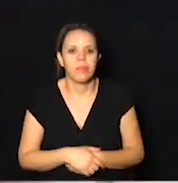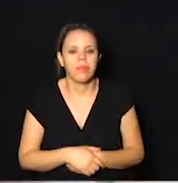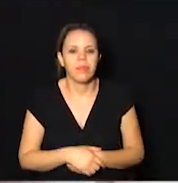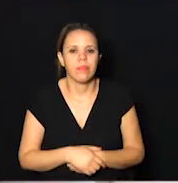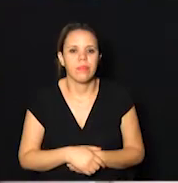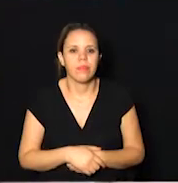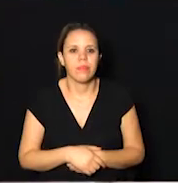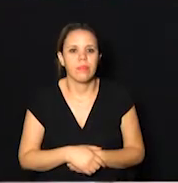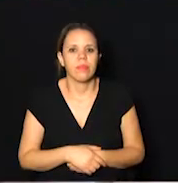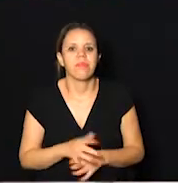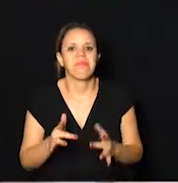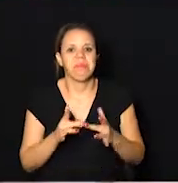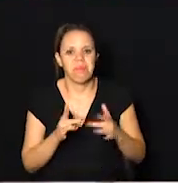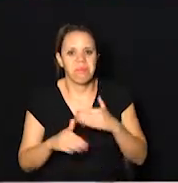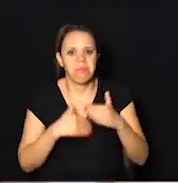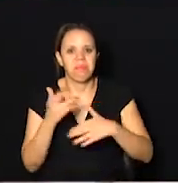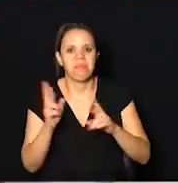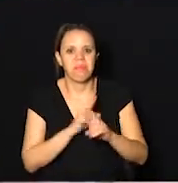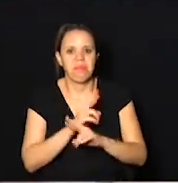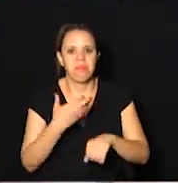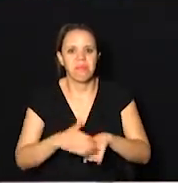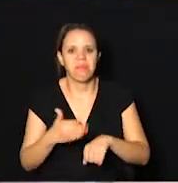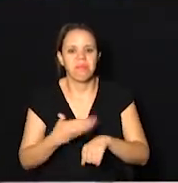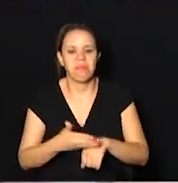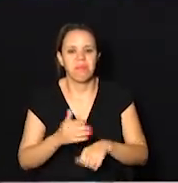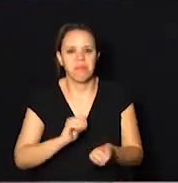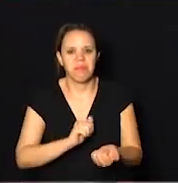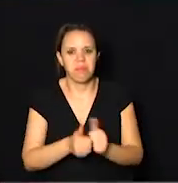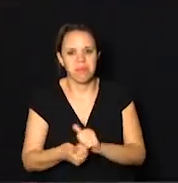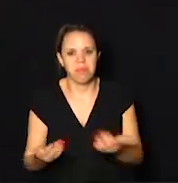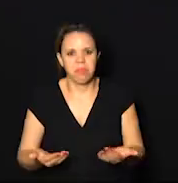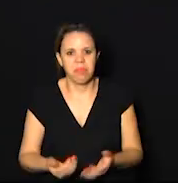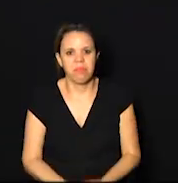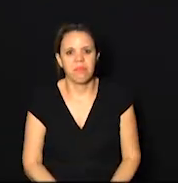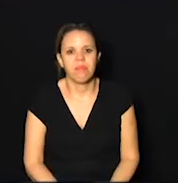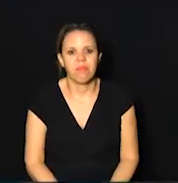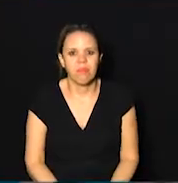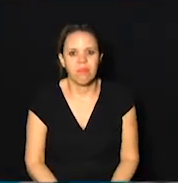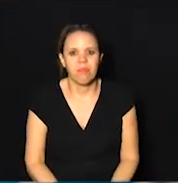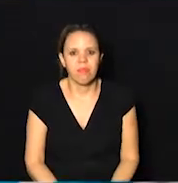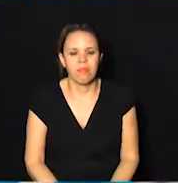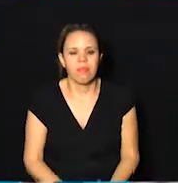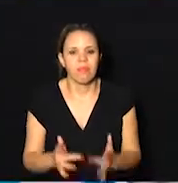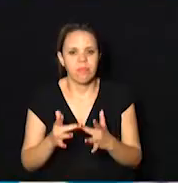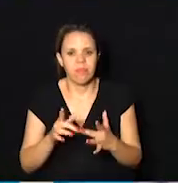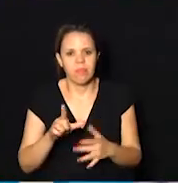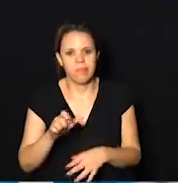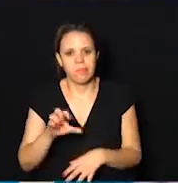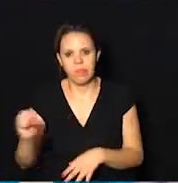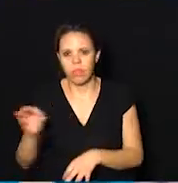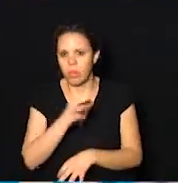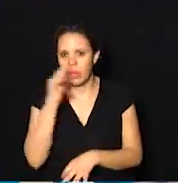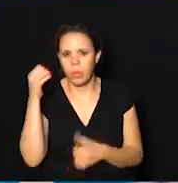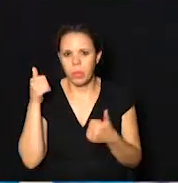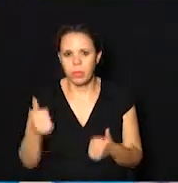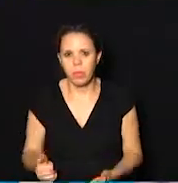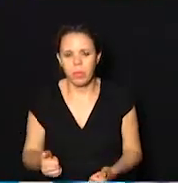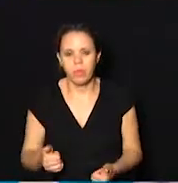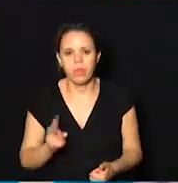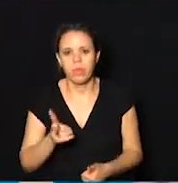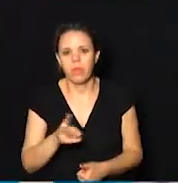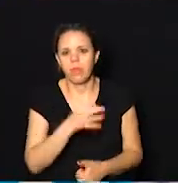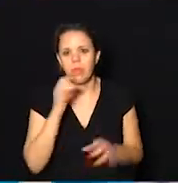vai além de uma relação de treinador e atleta hoje a relação com léo sempre foi muito boa né